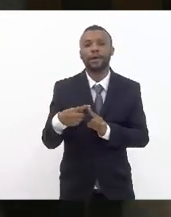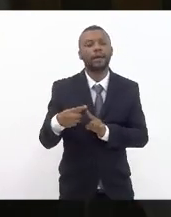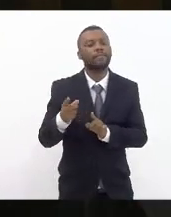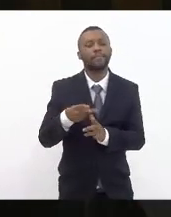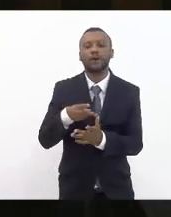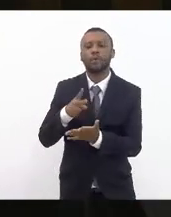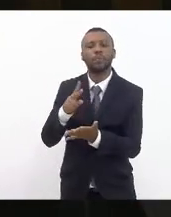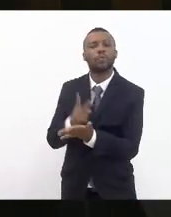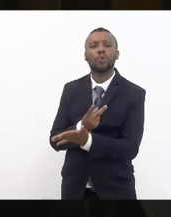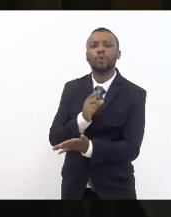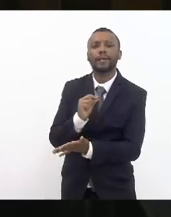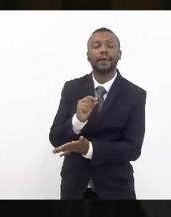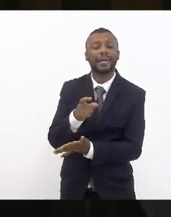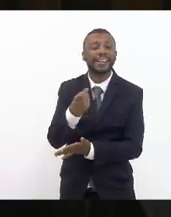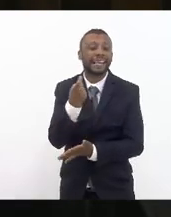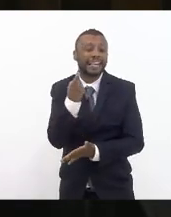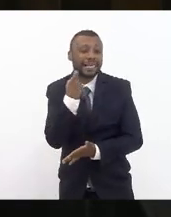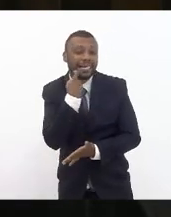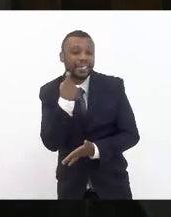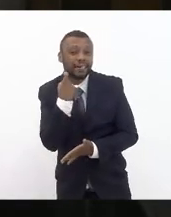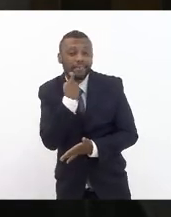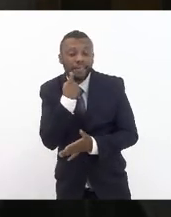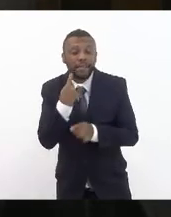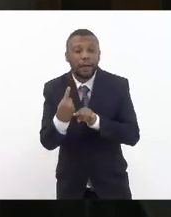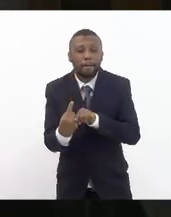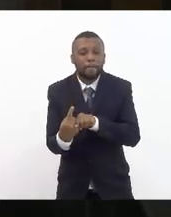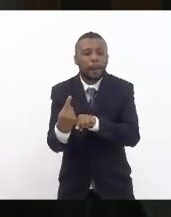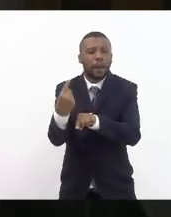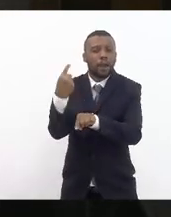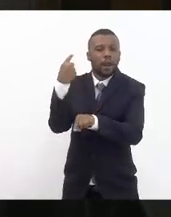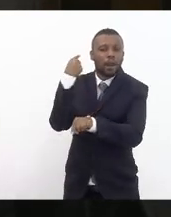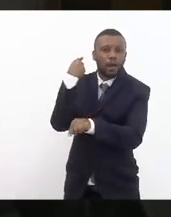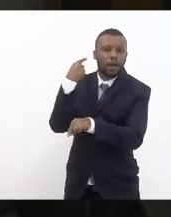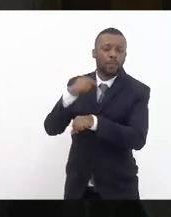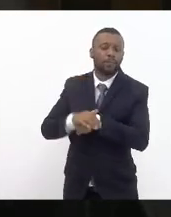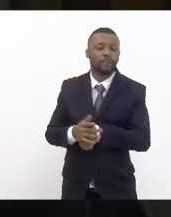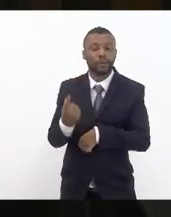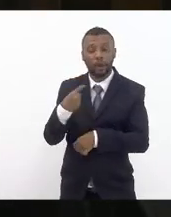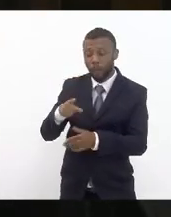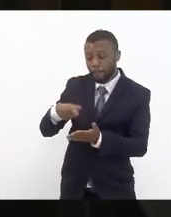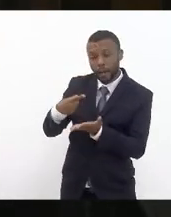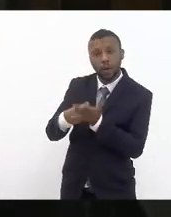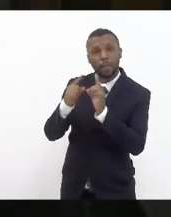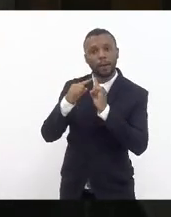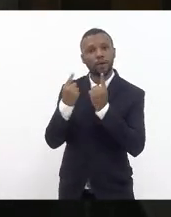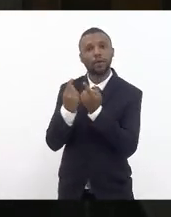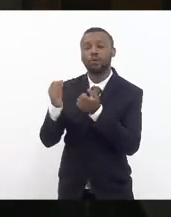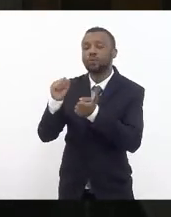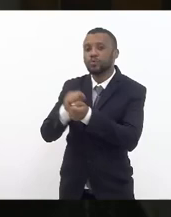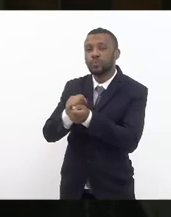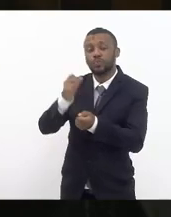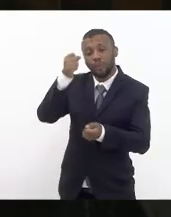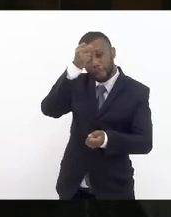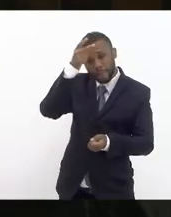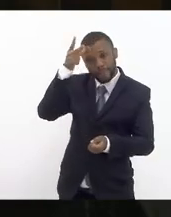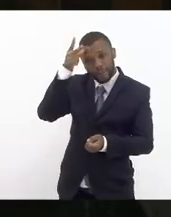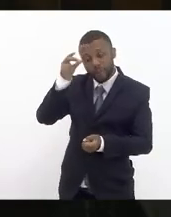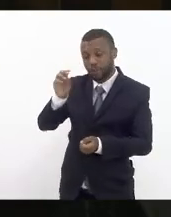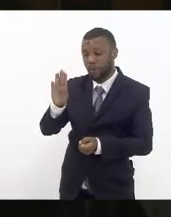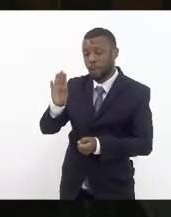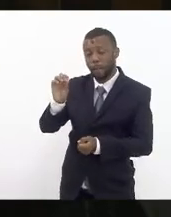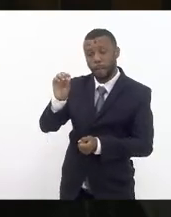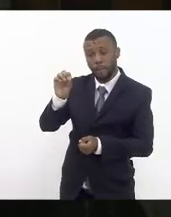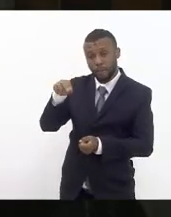sexta-feira, retrasada, eu tive uma reunião com o prefeito Bom Tempo e o